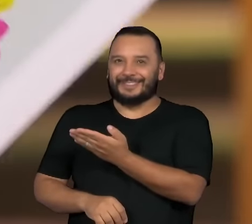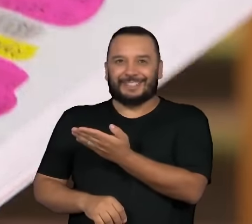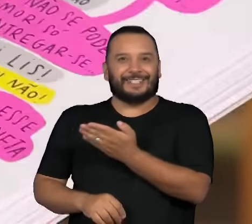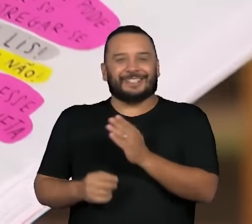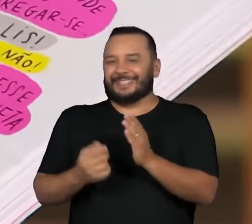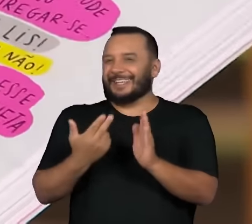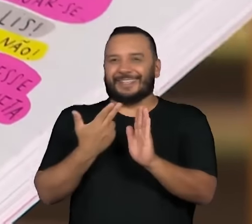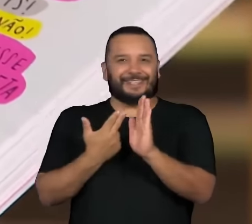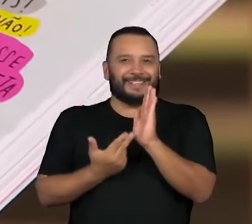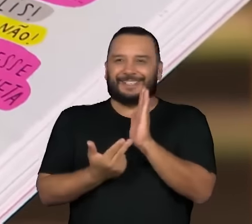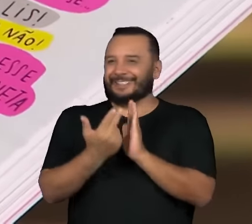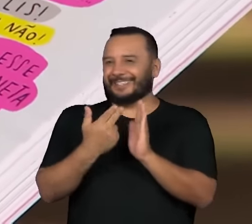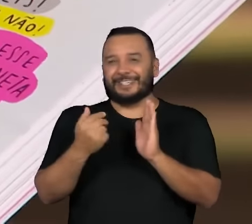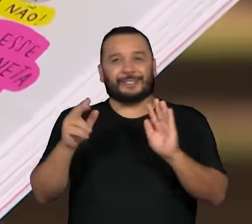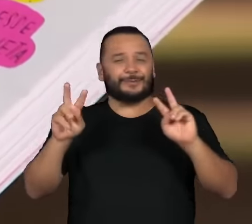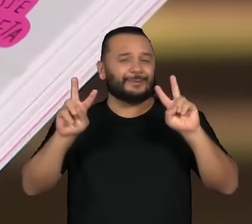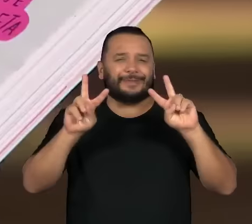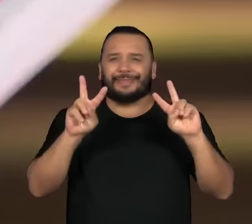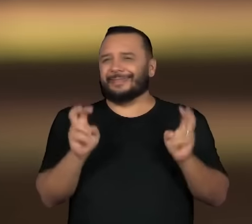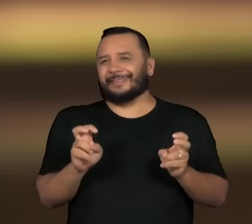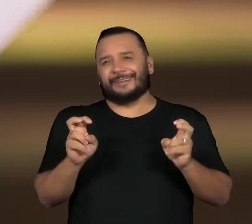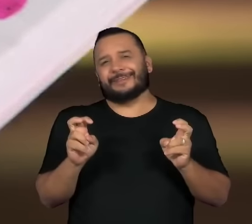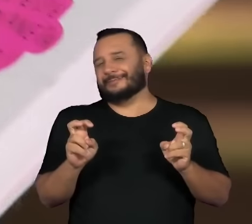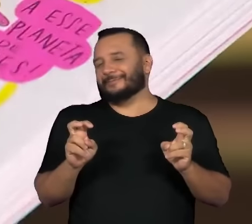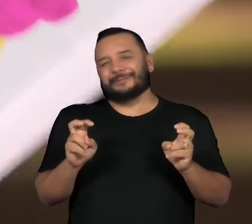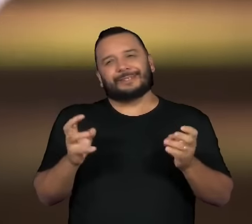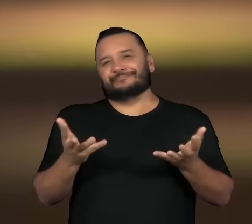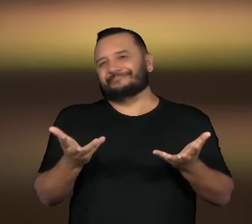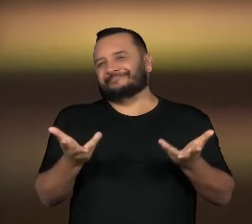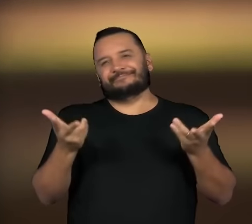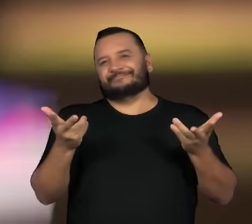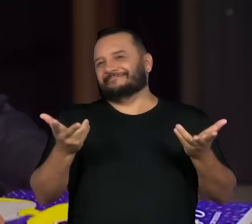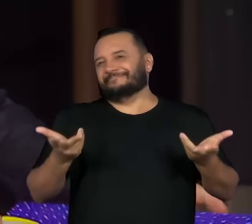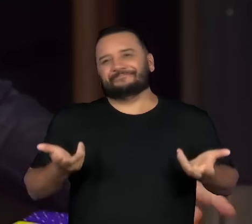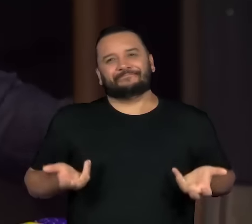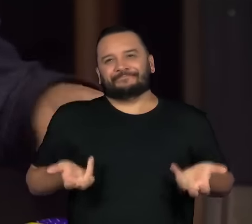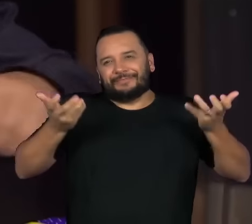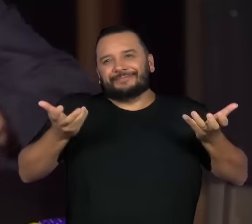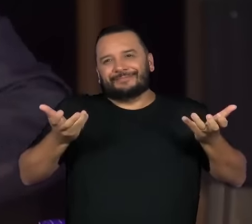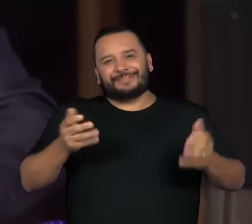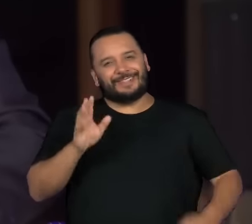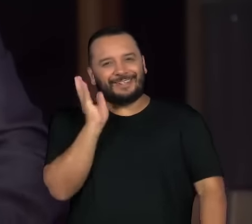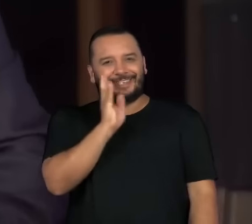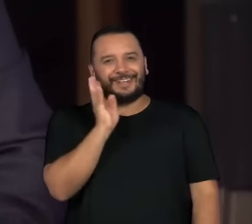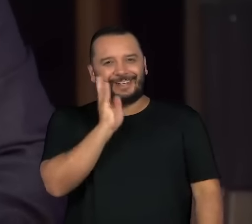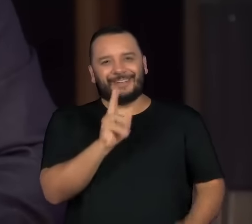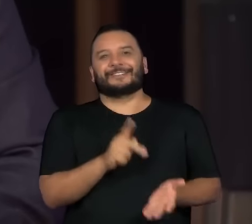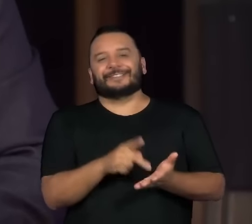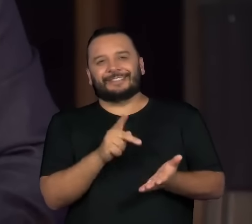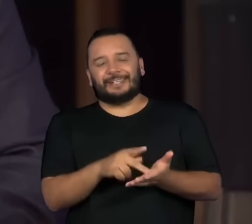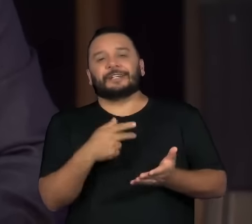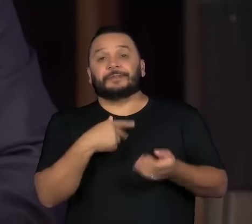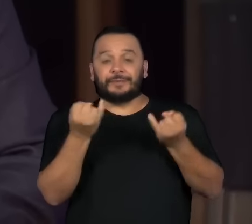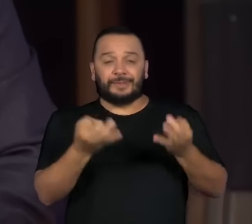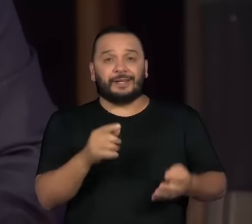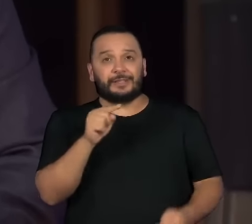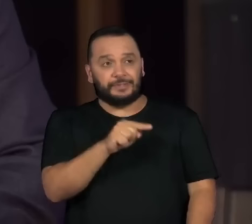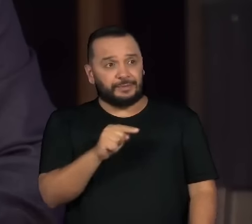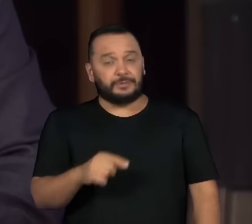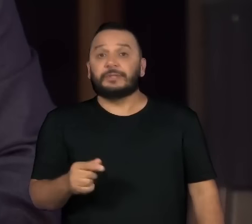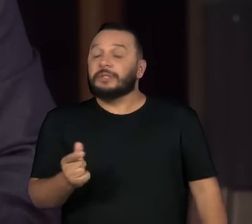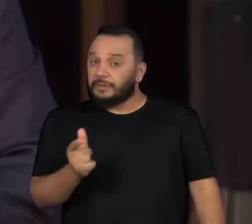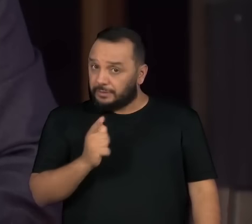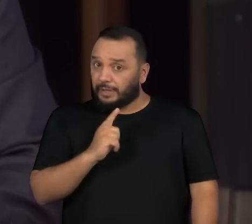é um tema. É um tudo, assim, muito legal. Nós vamos falar disso. Ganhou o